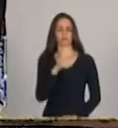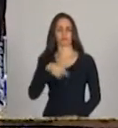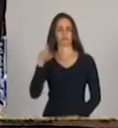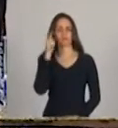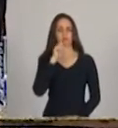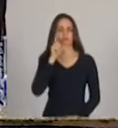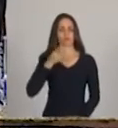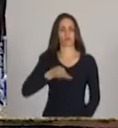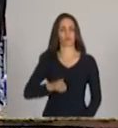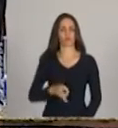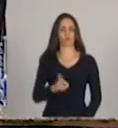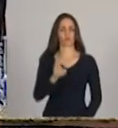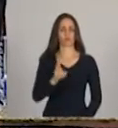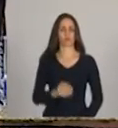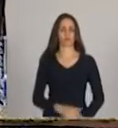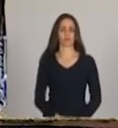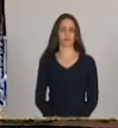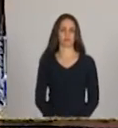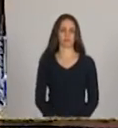dar sequência aqui na sessão.